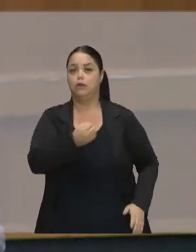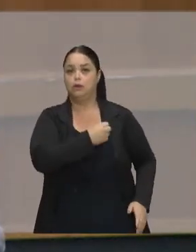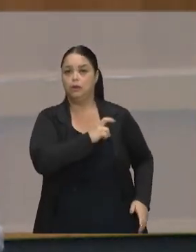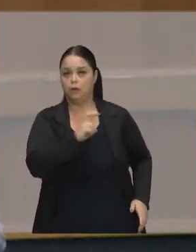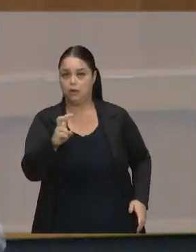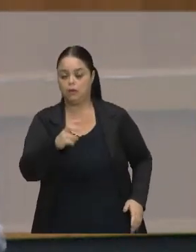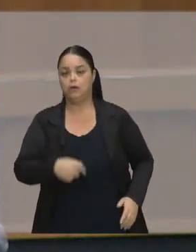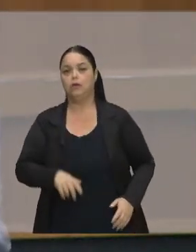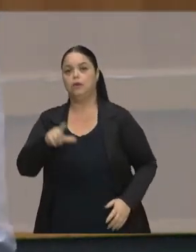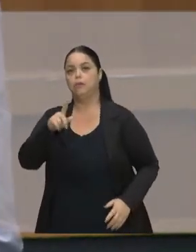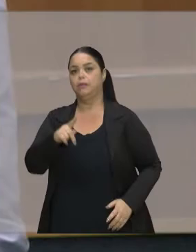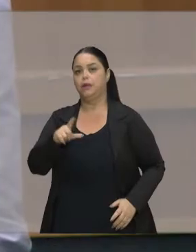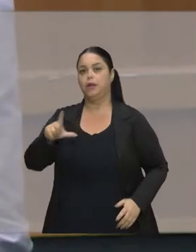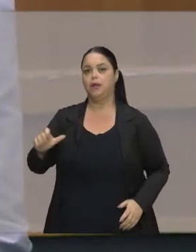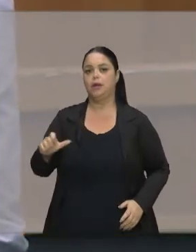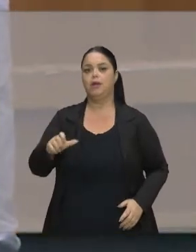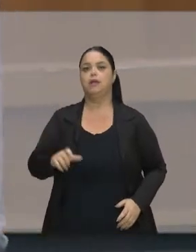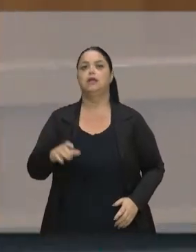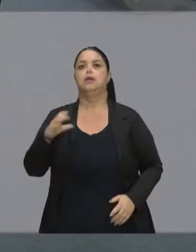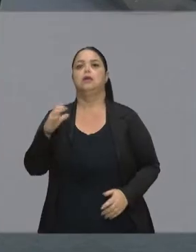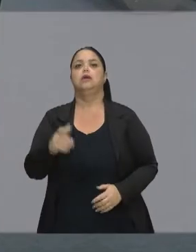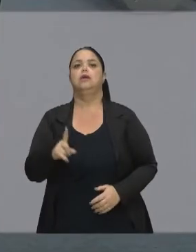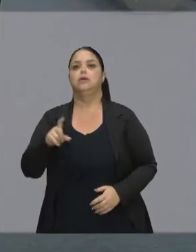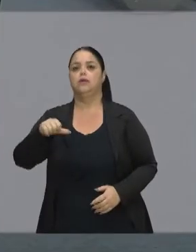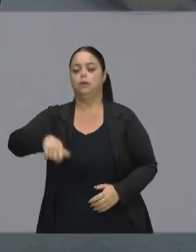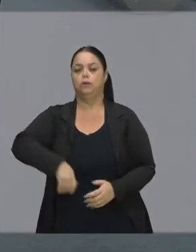no PLC 19.